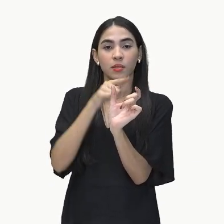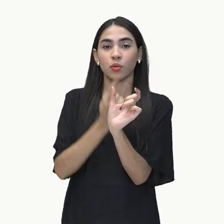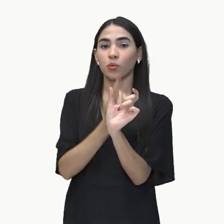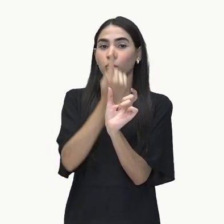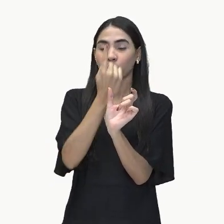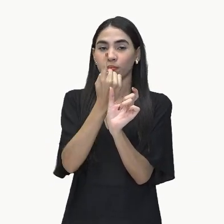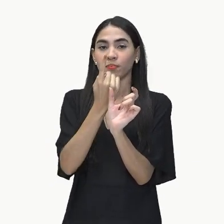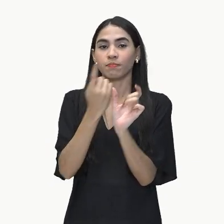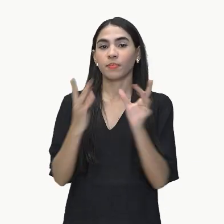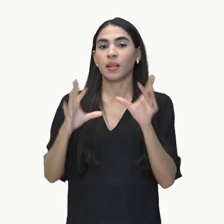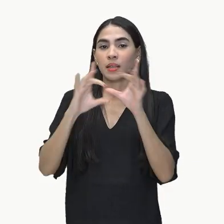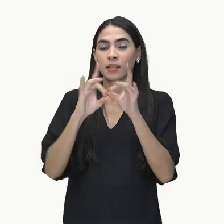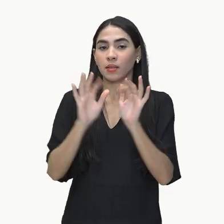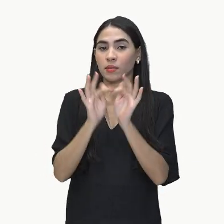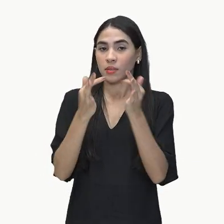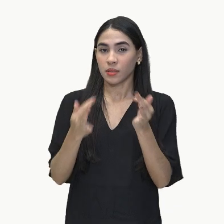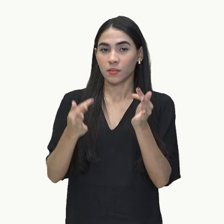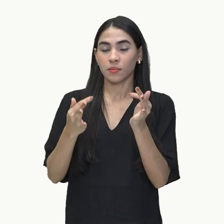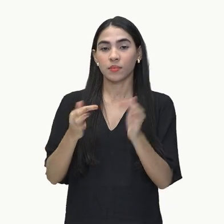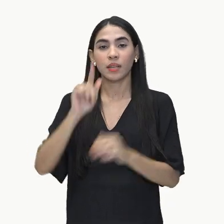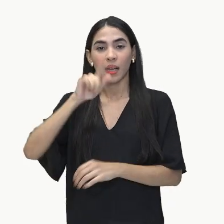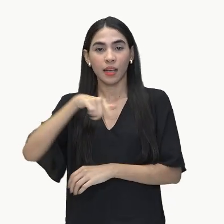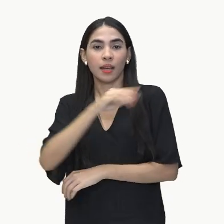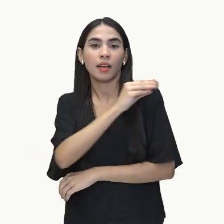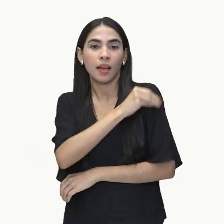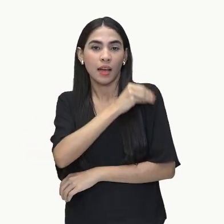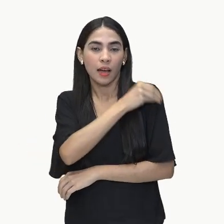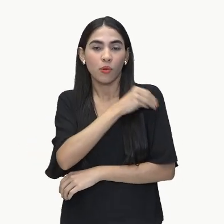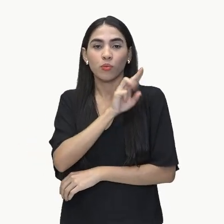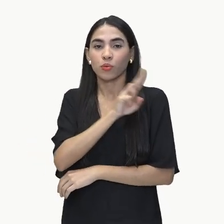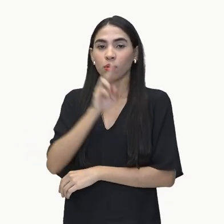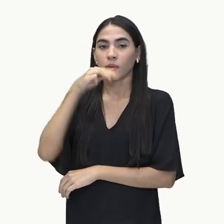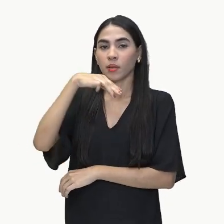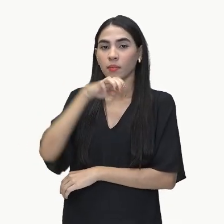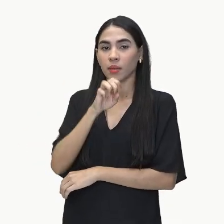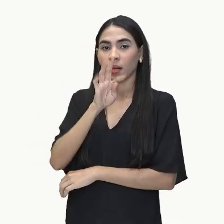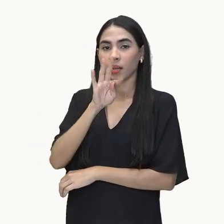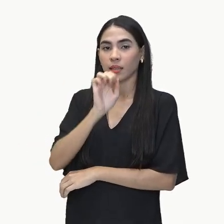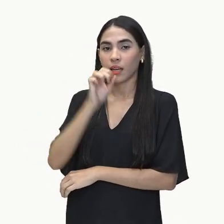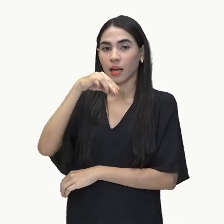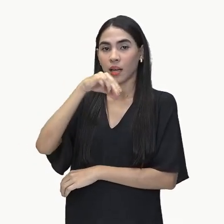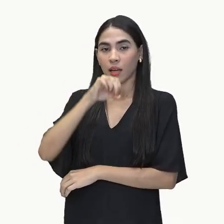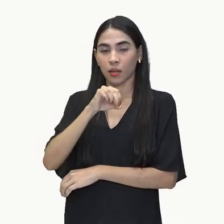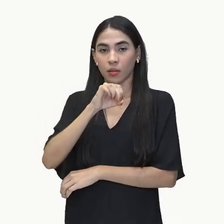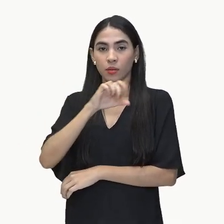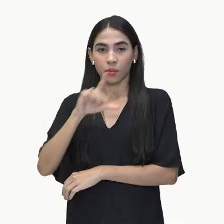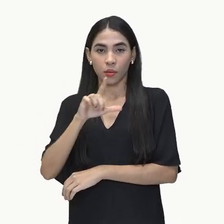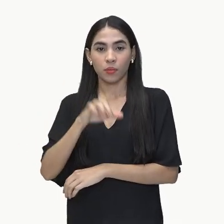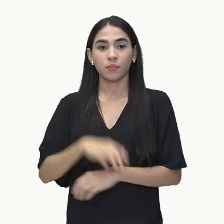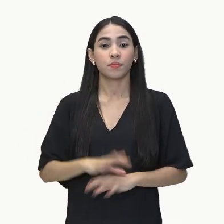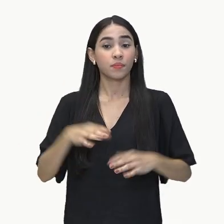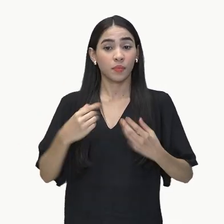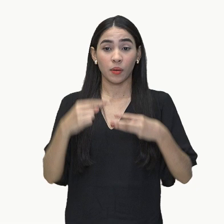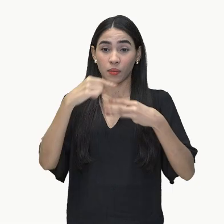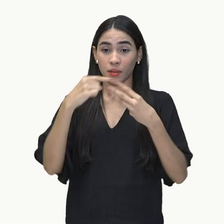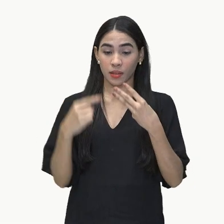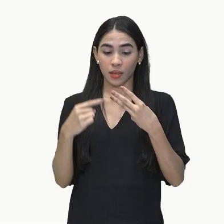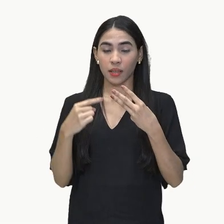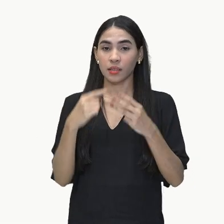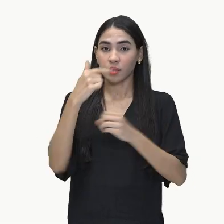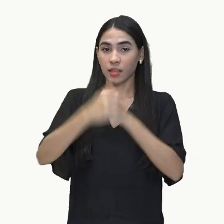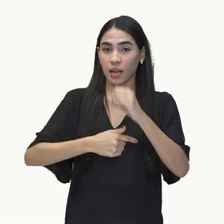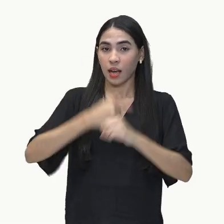ligação simples e ele é um álcool. Metanol. E aí, a partir de 3 átomos